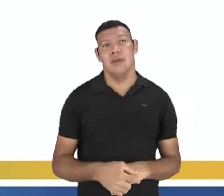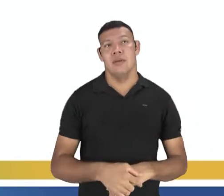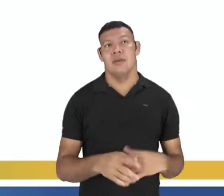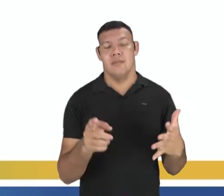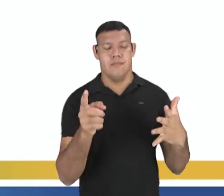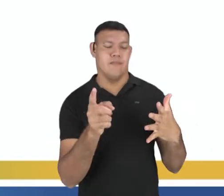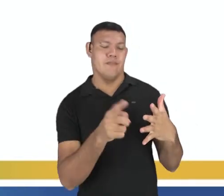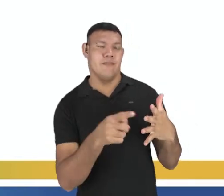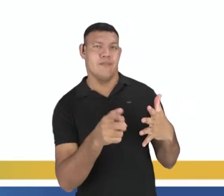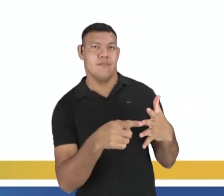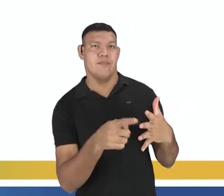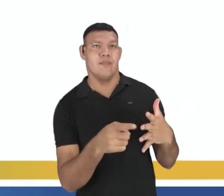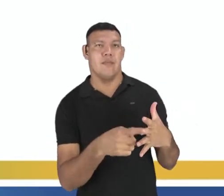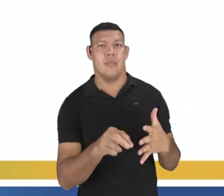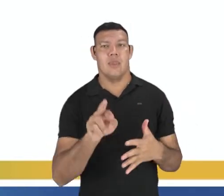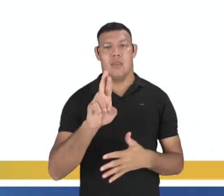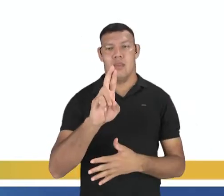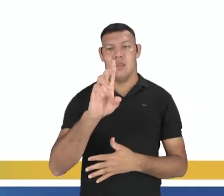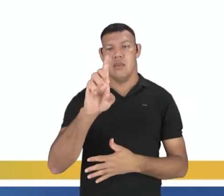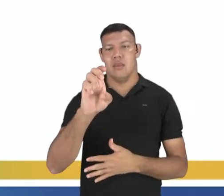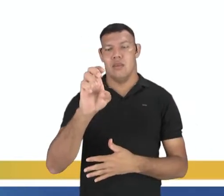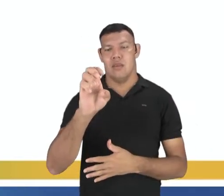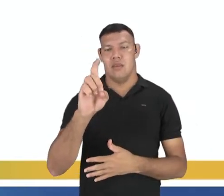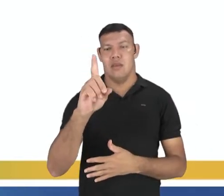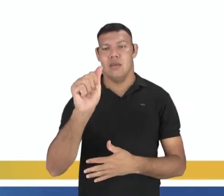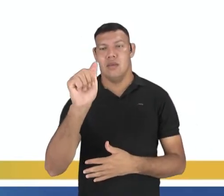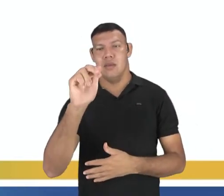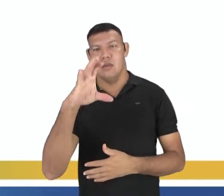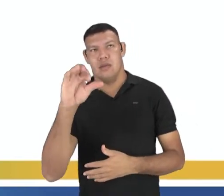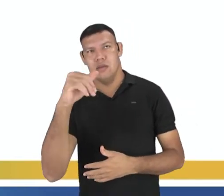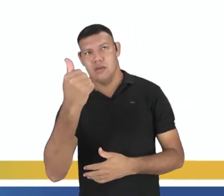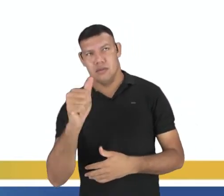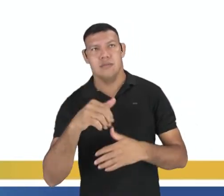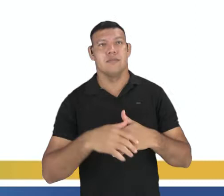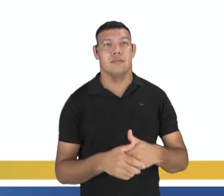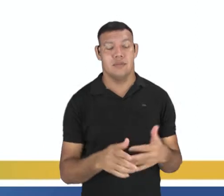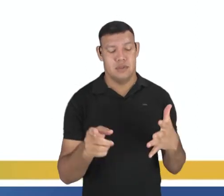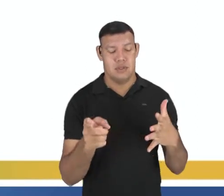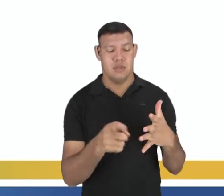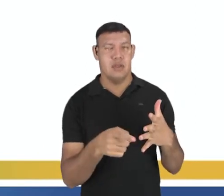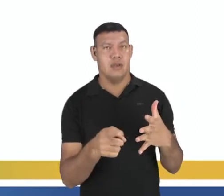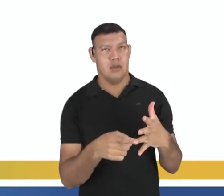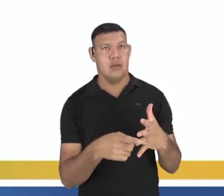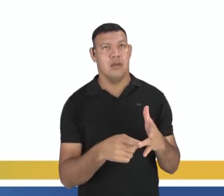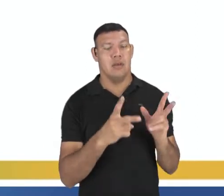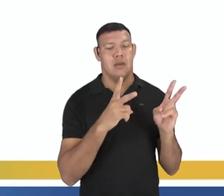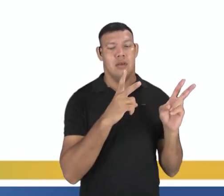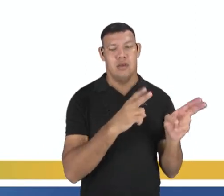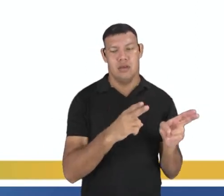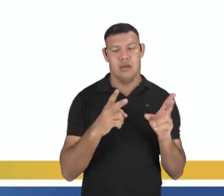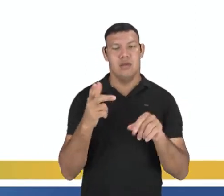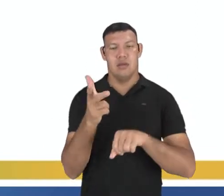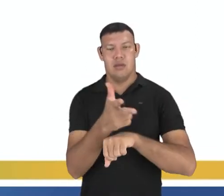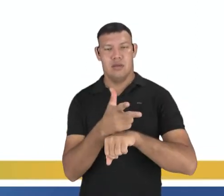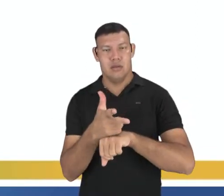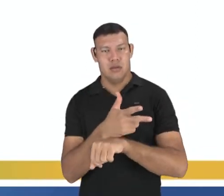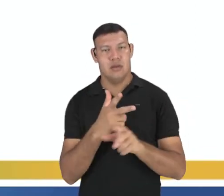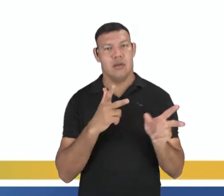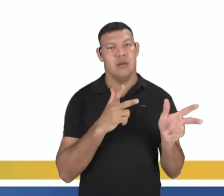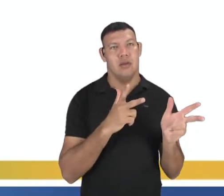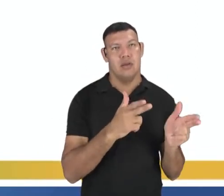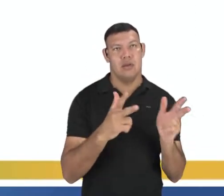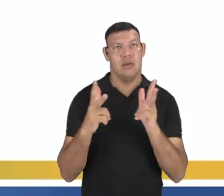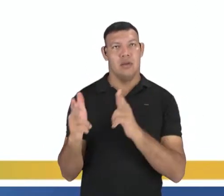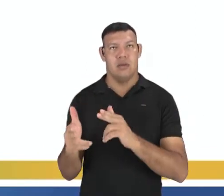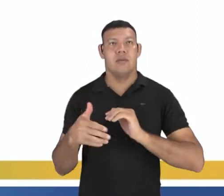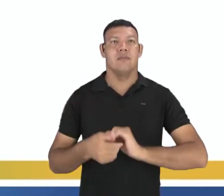a transformação das informações em um texto. E a quarta, edição, correção e revisão dos